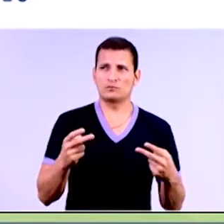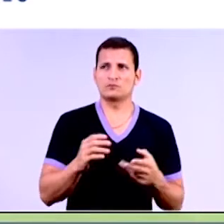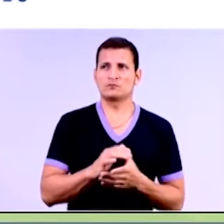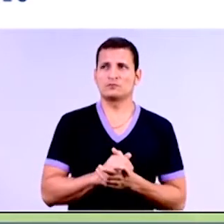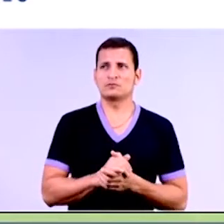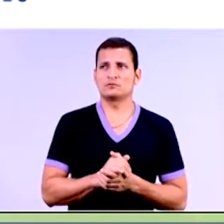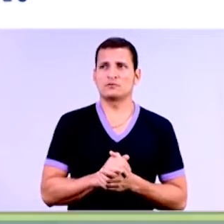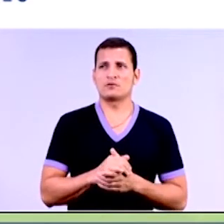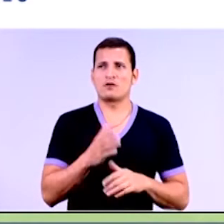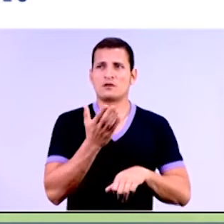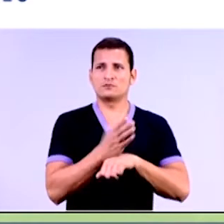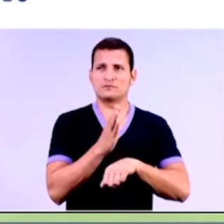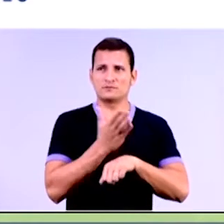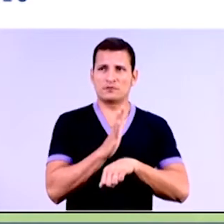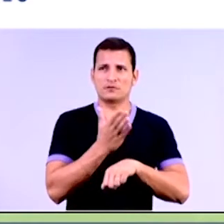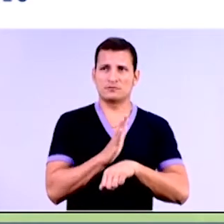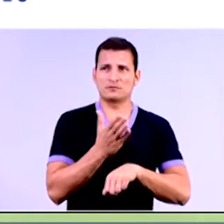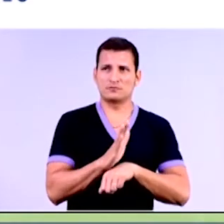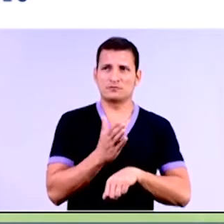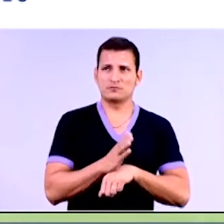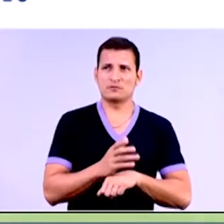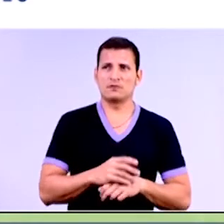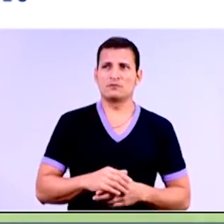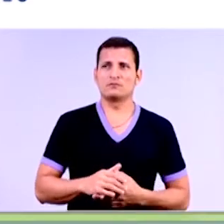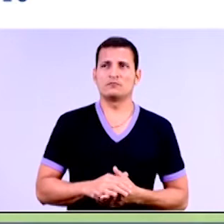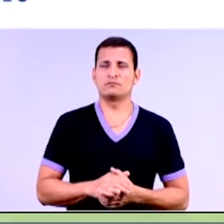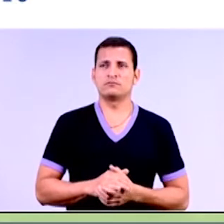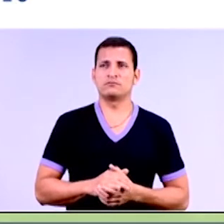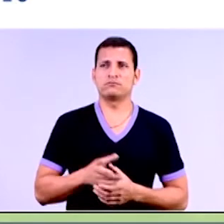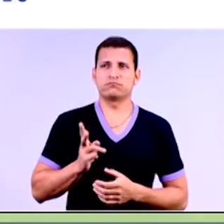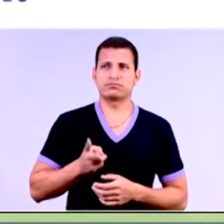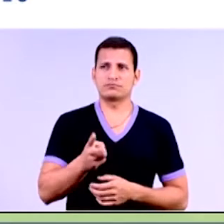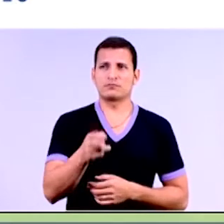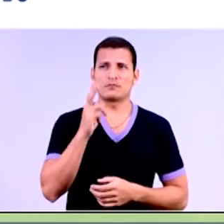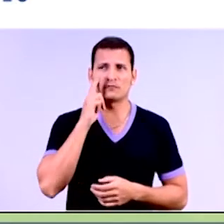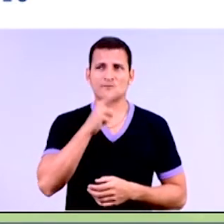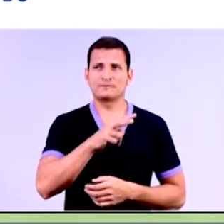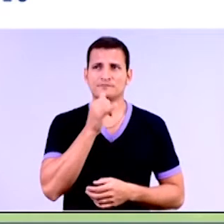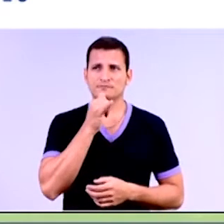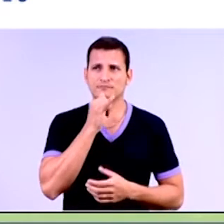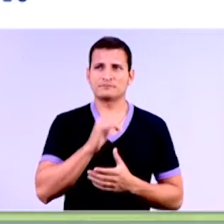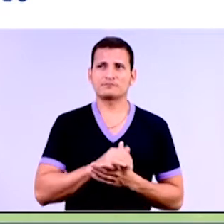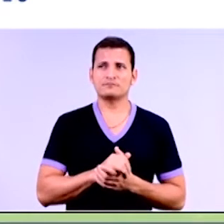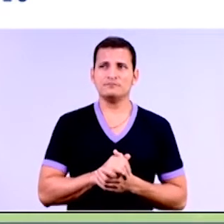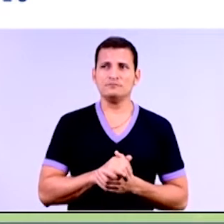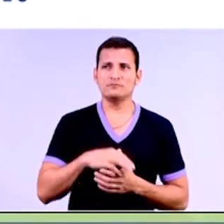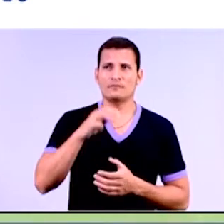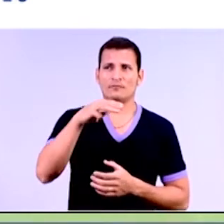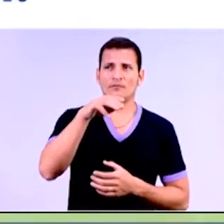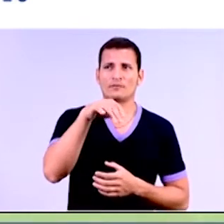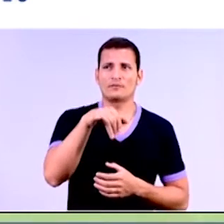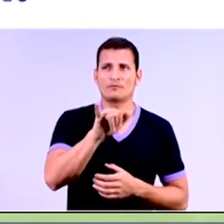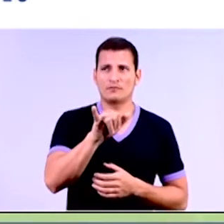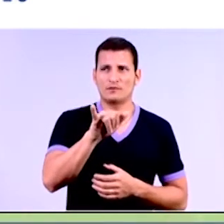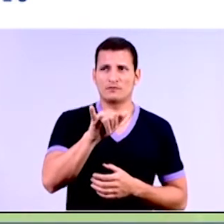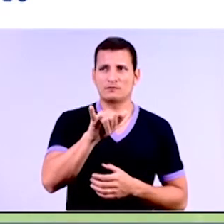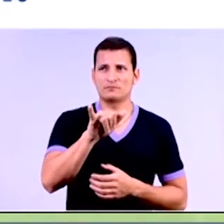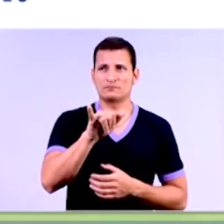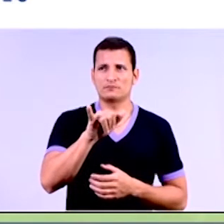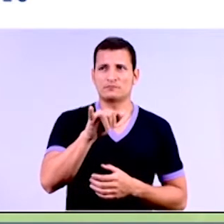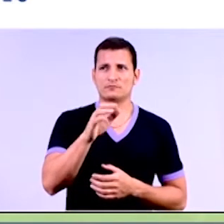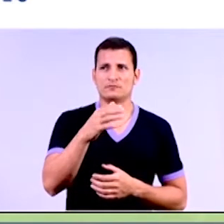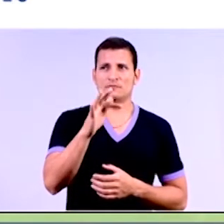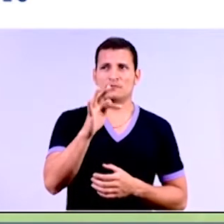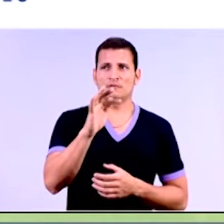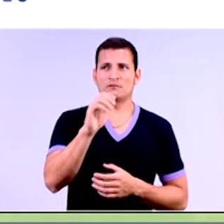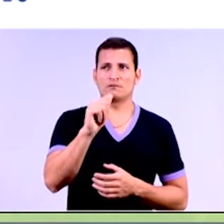estados ou atividades permanentes. Olha aqui o exemplo. My father lives in Italy. Então, ele mora na